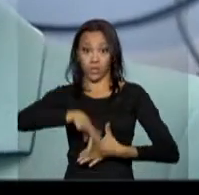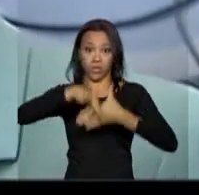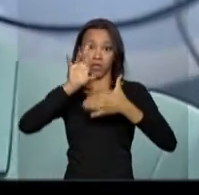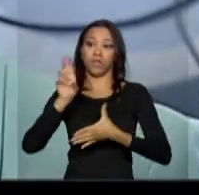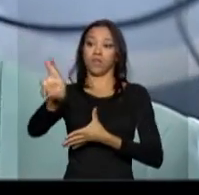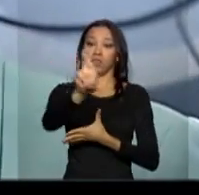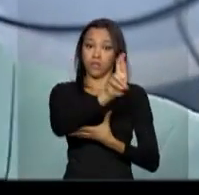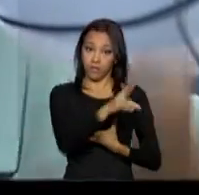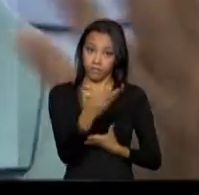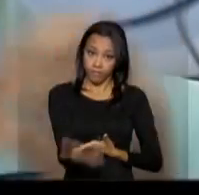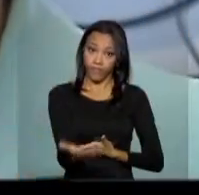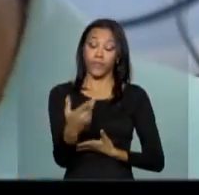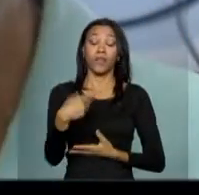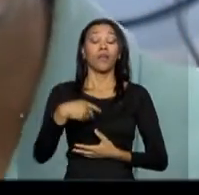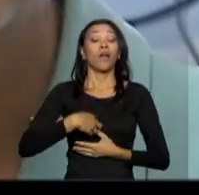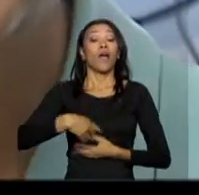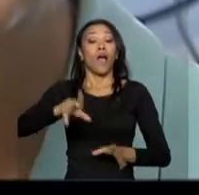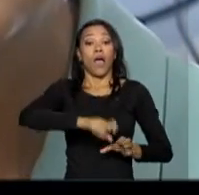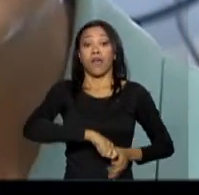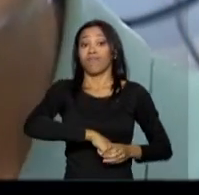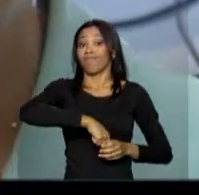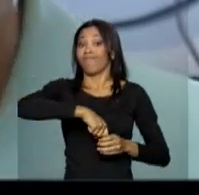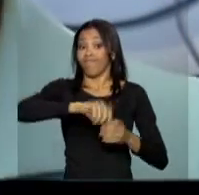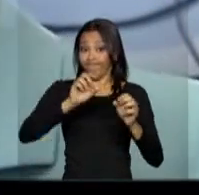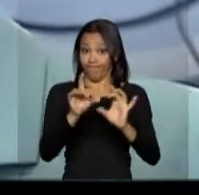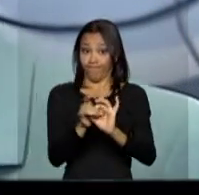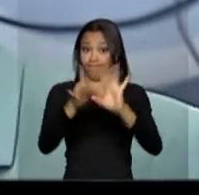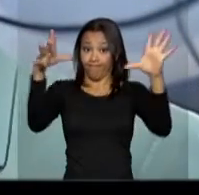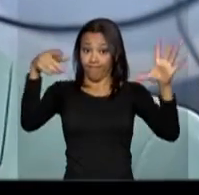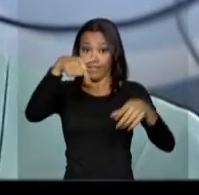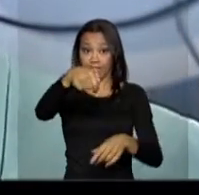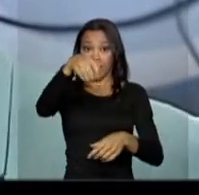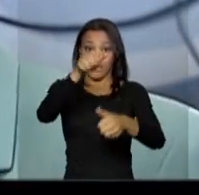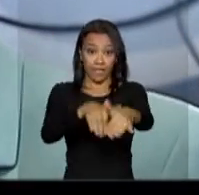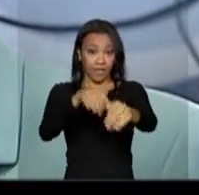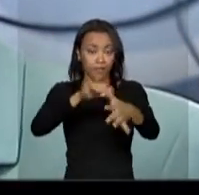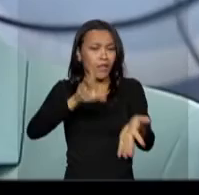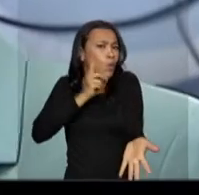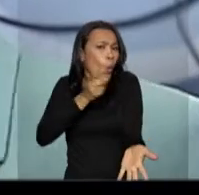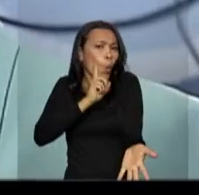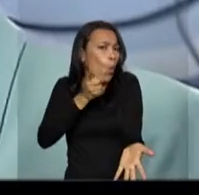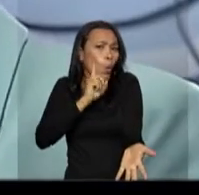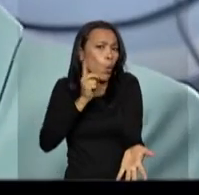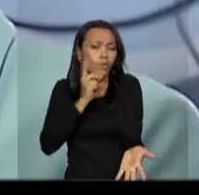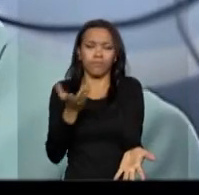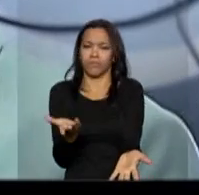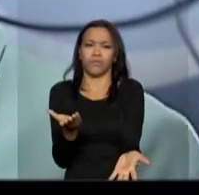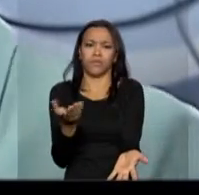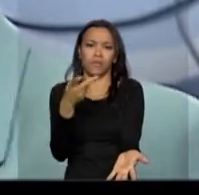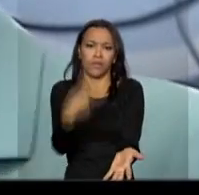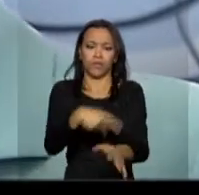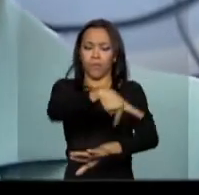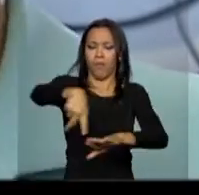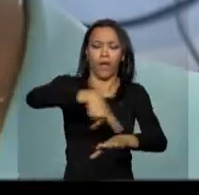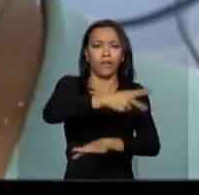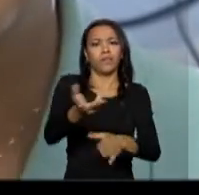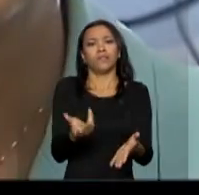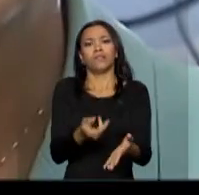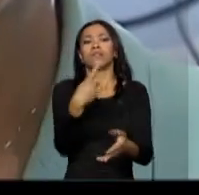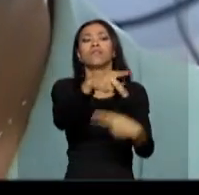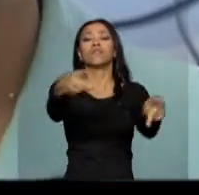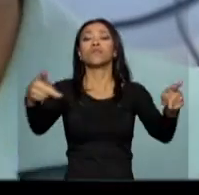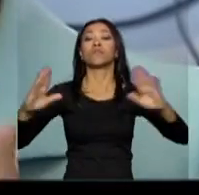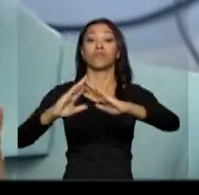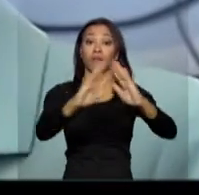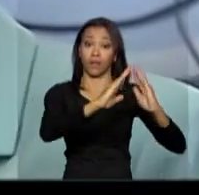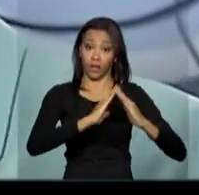A independência, queridos brasileiros e brasileiras, acontece todos os dias, no país, nas nossas